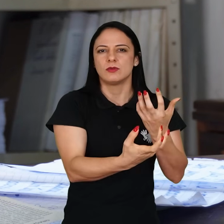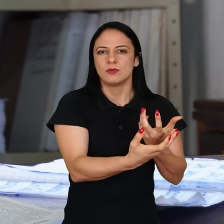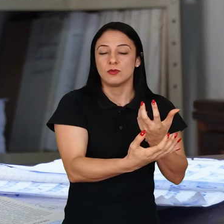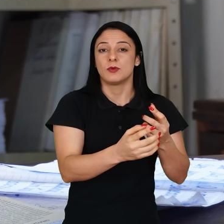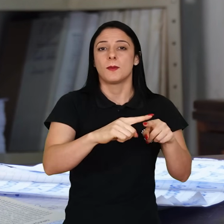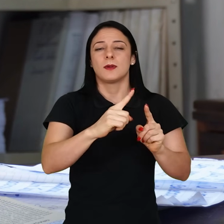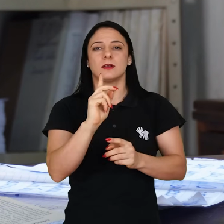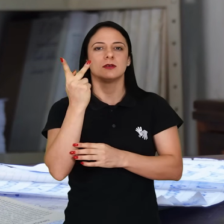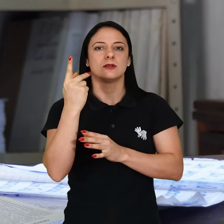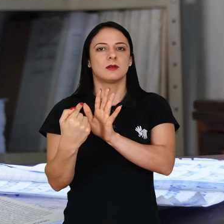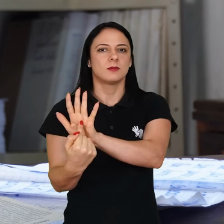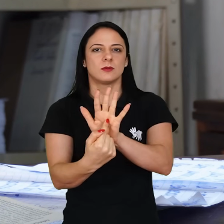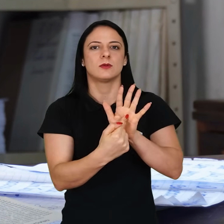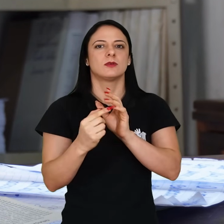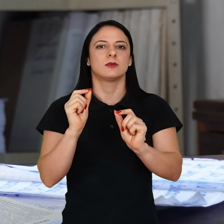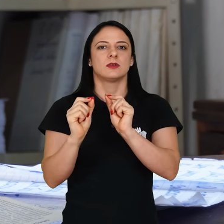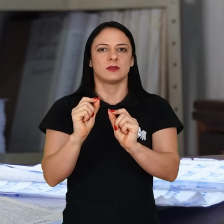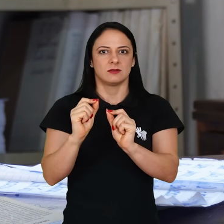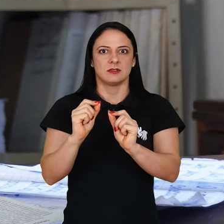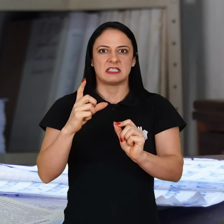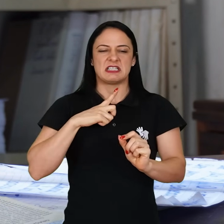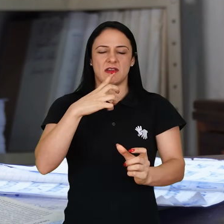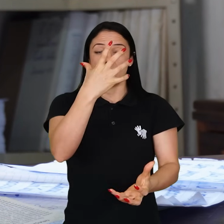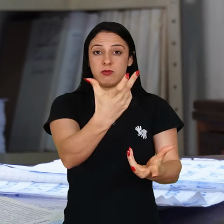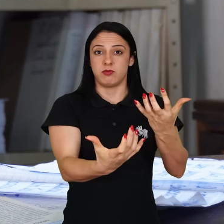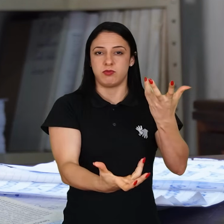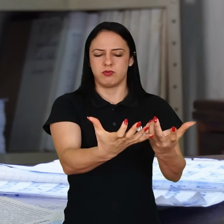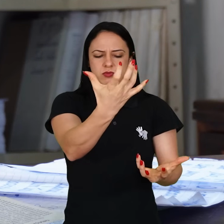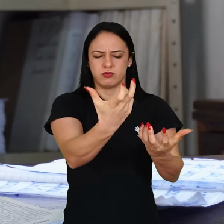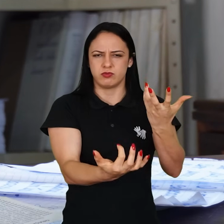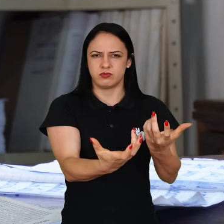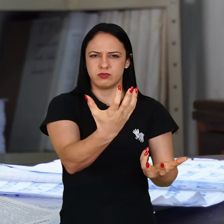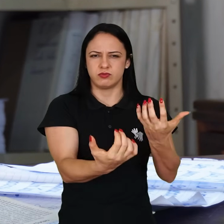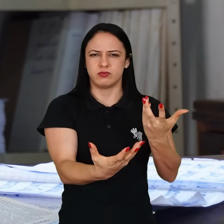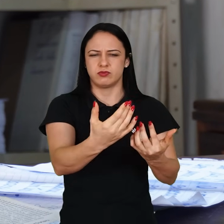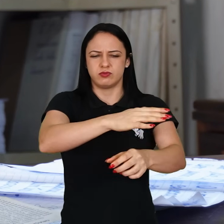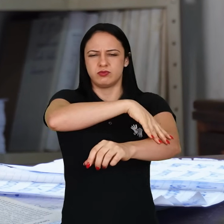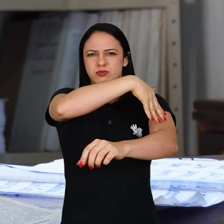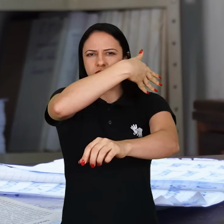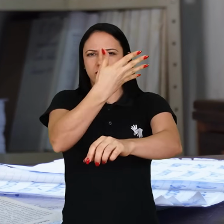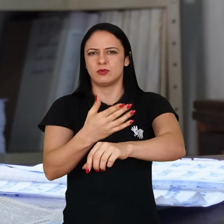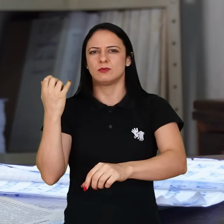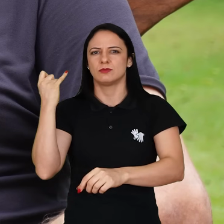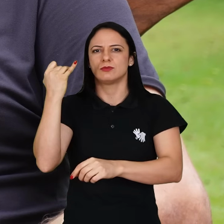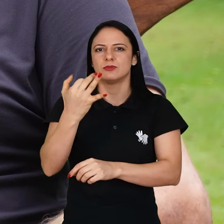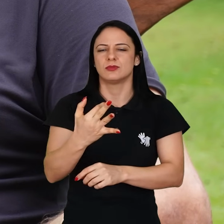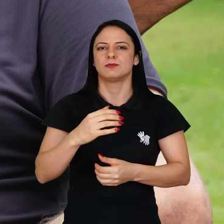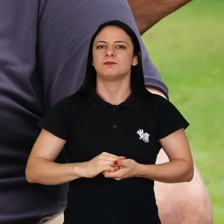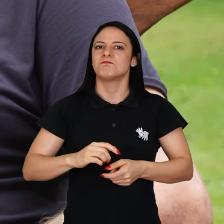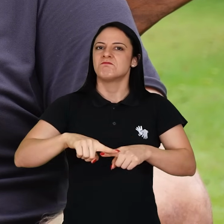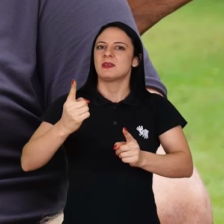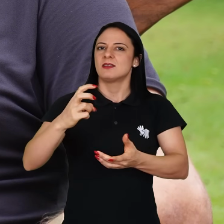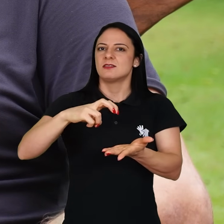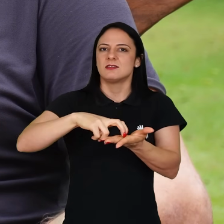a história diz que houve uma enorme fogueira que crepitava noite adentro. E